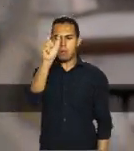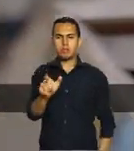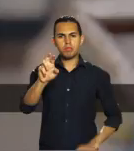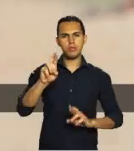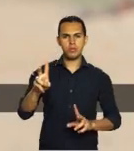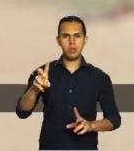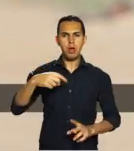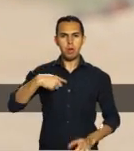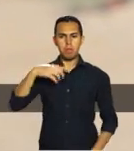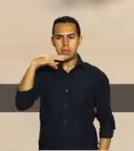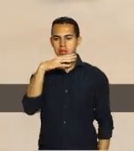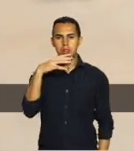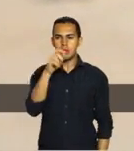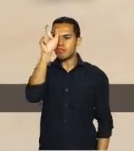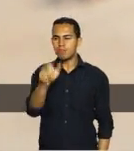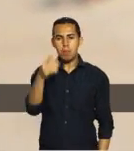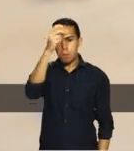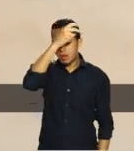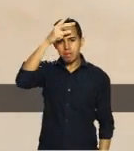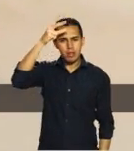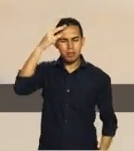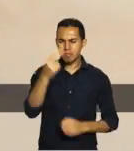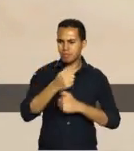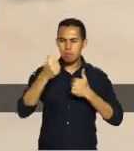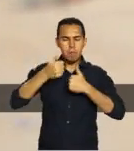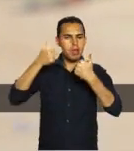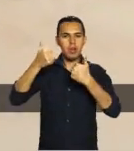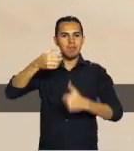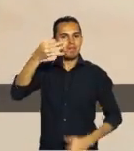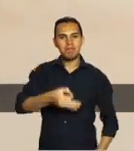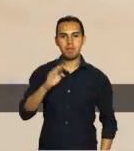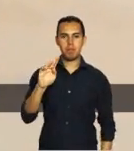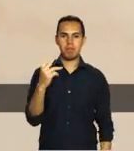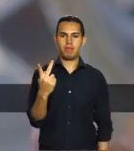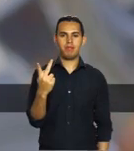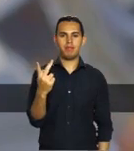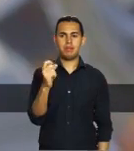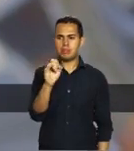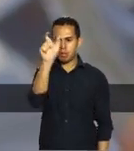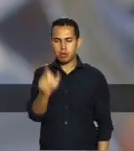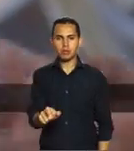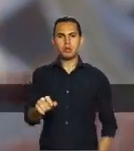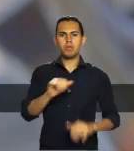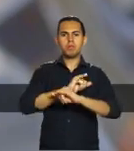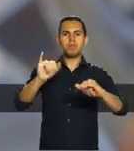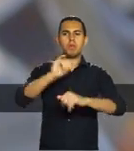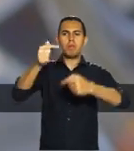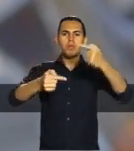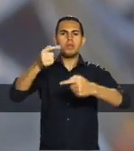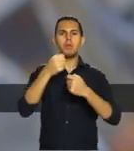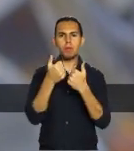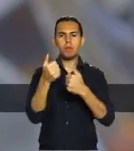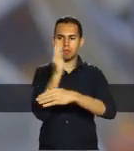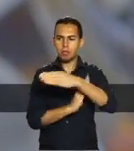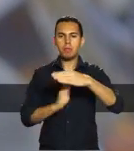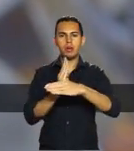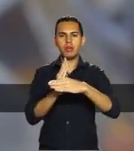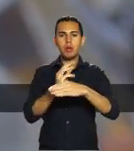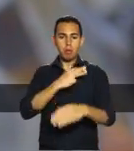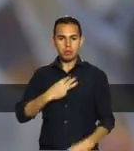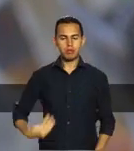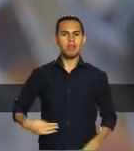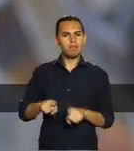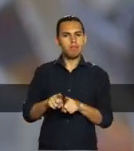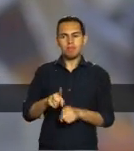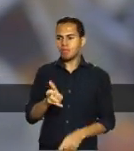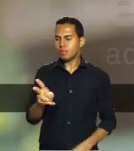Marcelo, ele é diferente. Ao meu ver, seria um prefeito ideal para Belo Horizonte. Se uma pessoa que fez uma boa política no Barreiro, ele fala uma